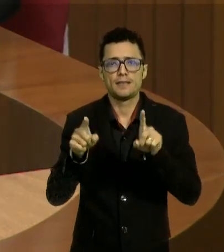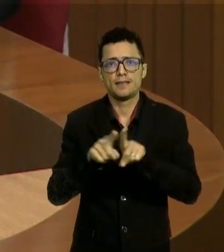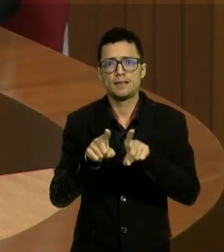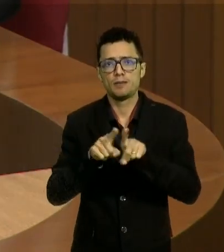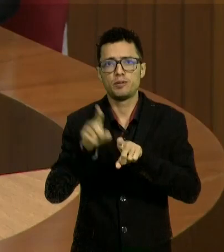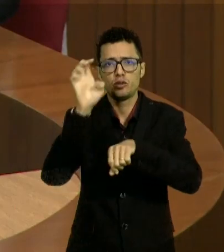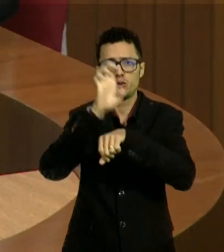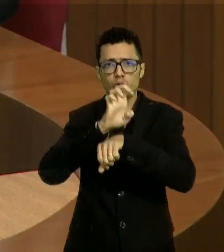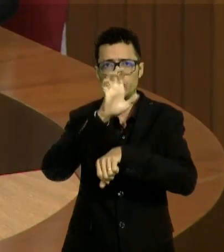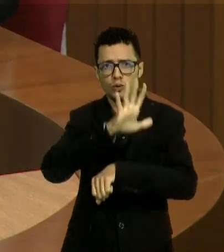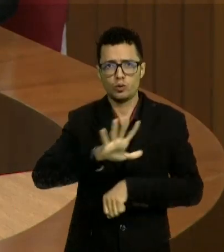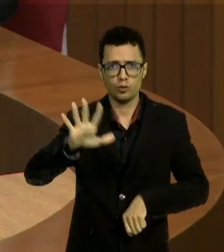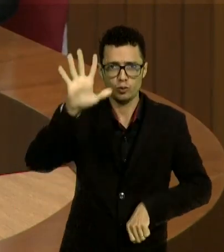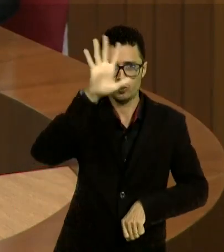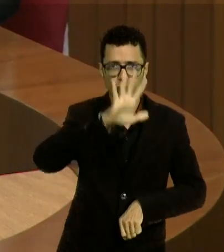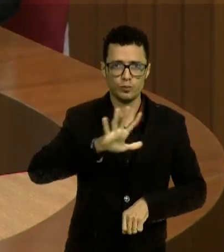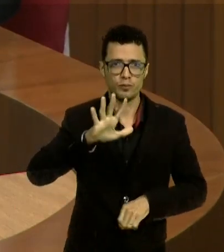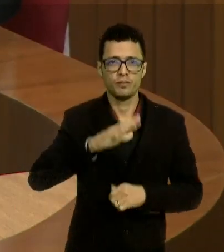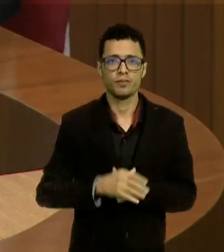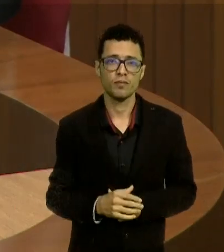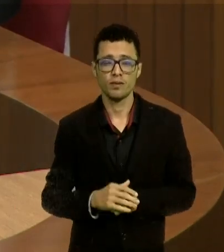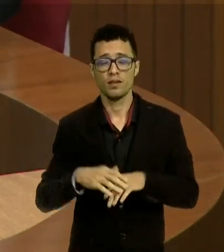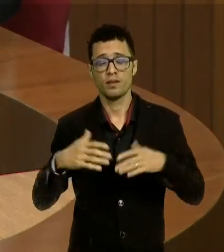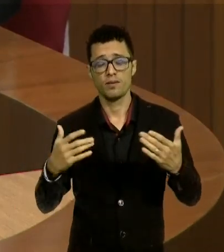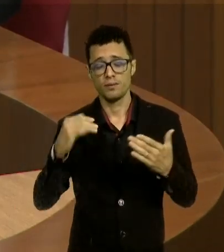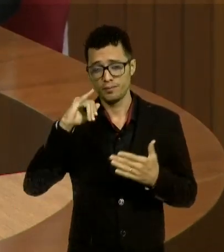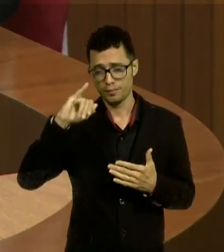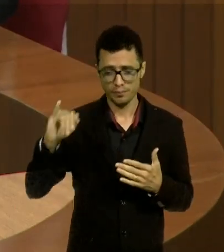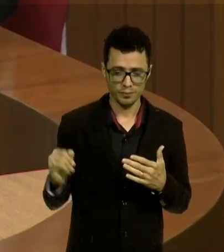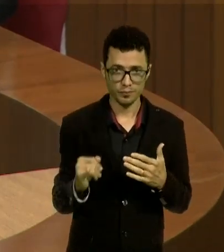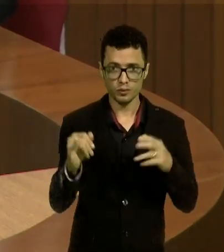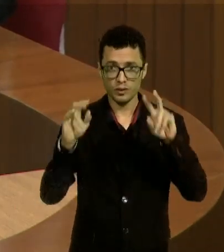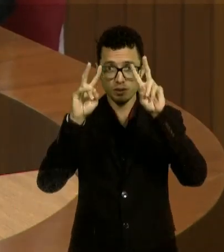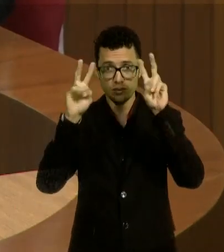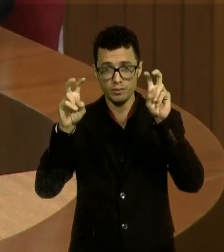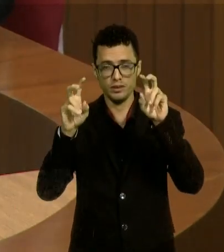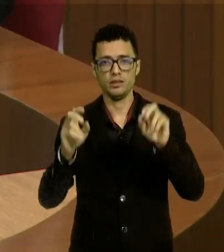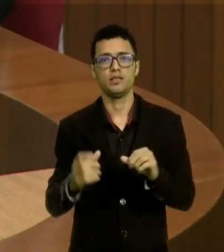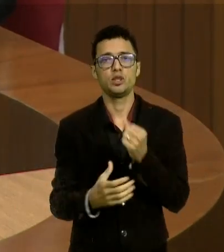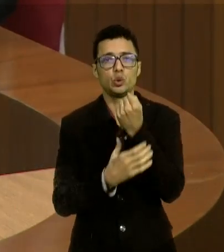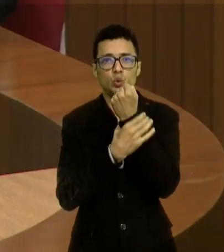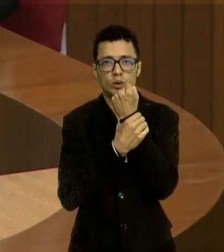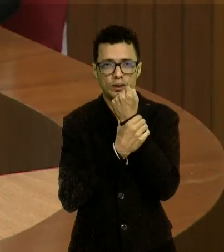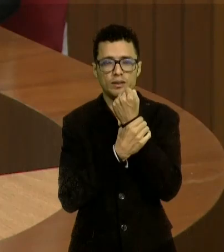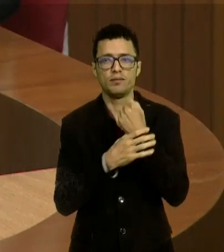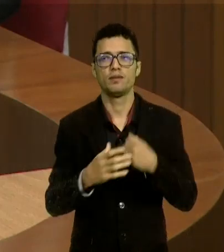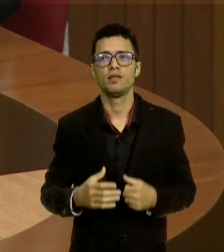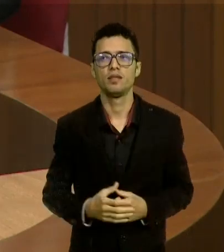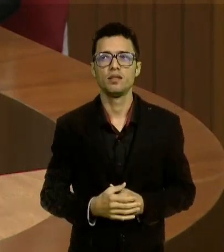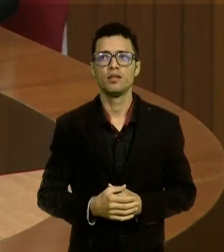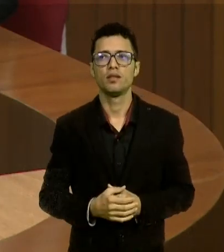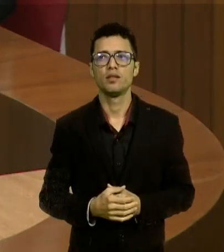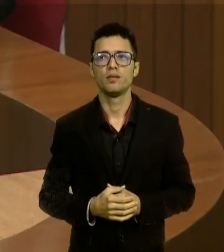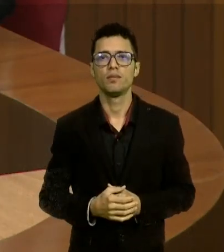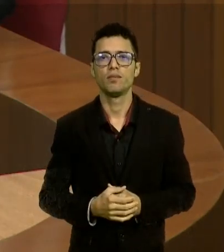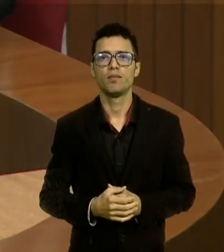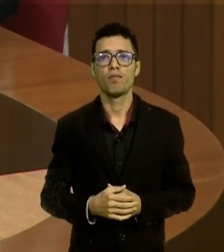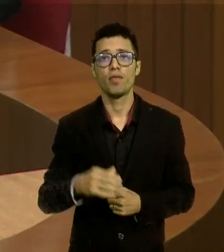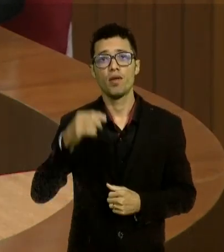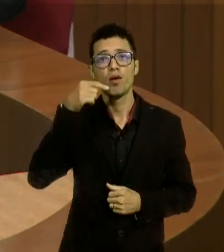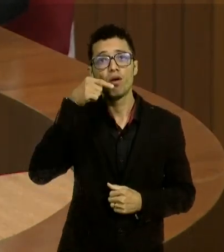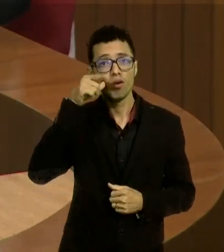aí, aproveitar esse tema de segurança e falar um pouco também que ontem foram